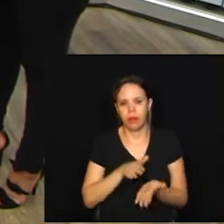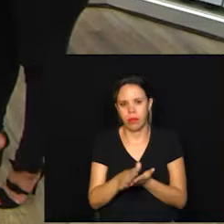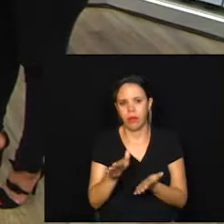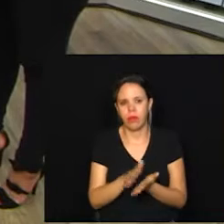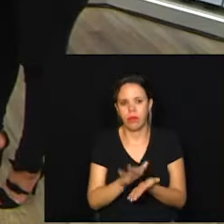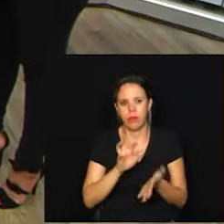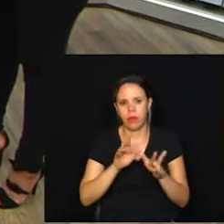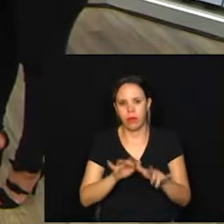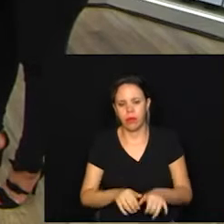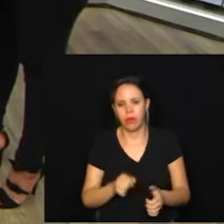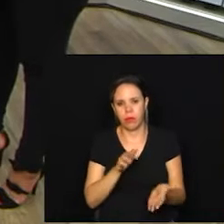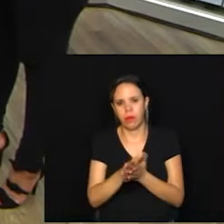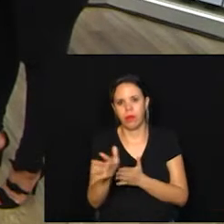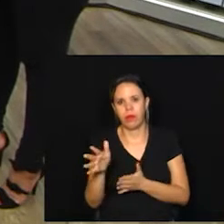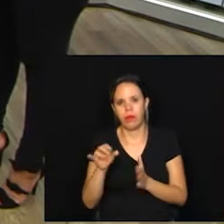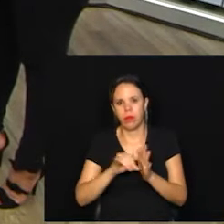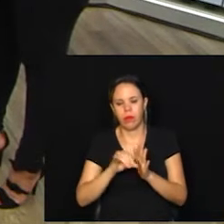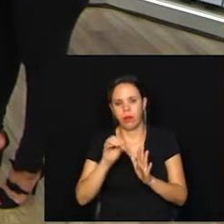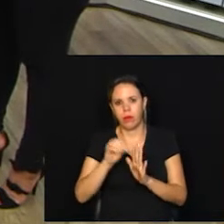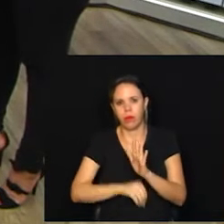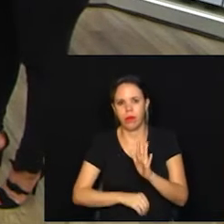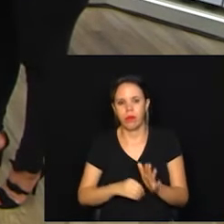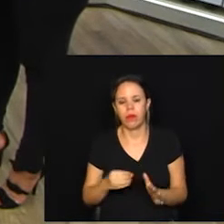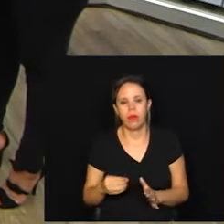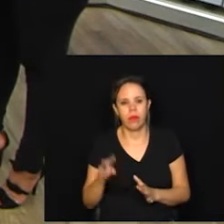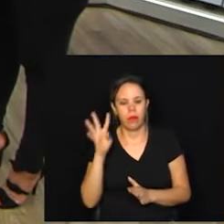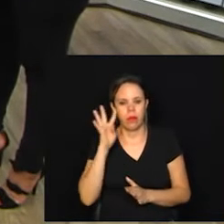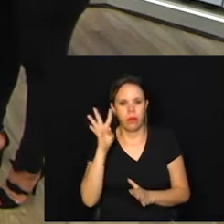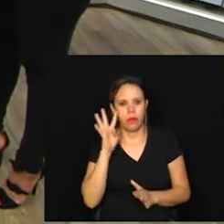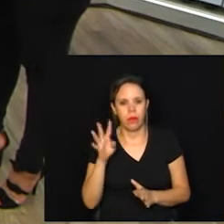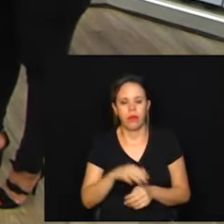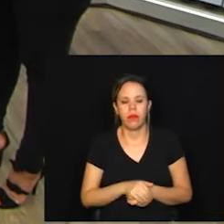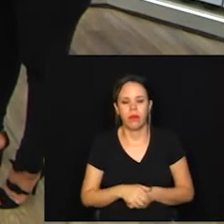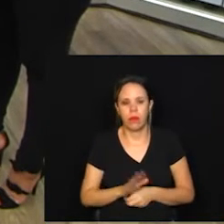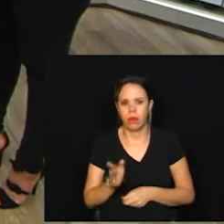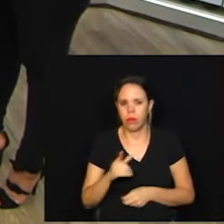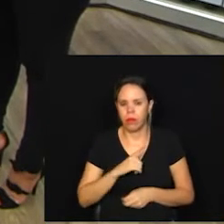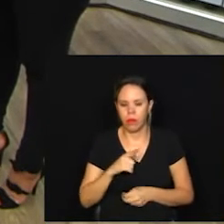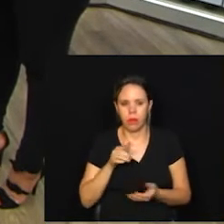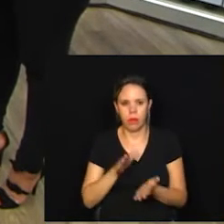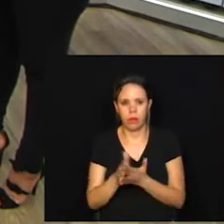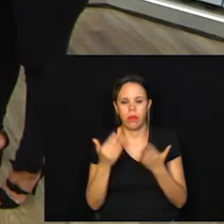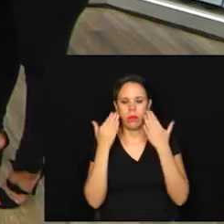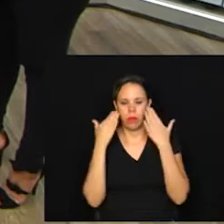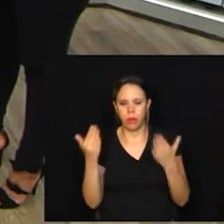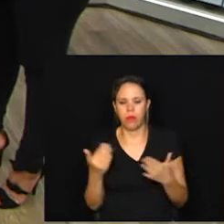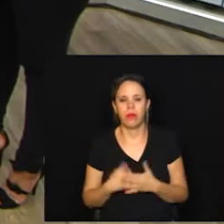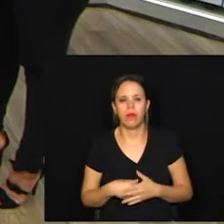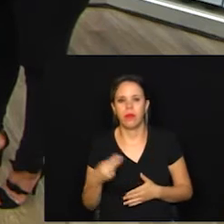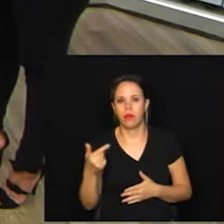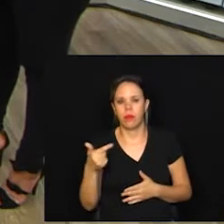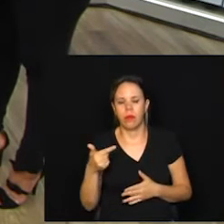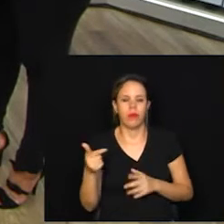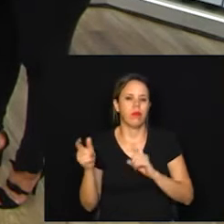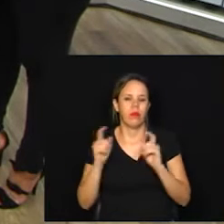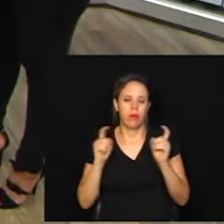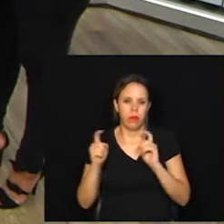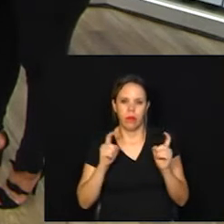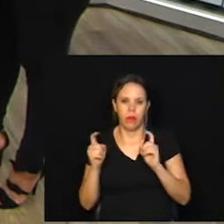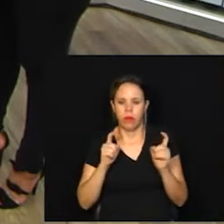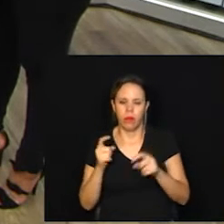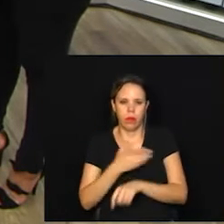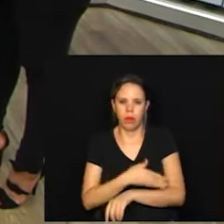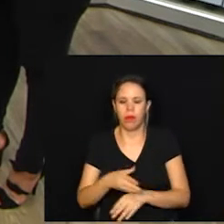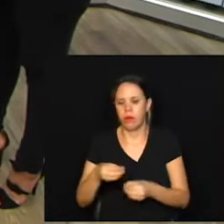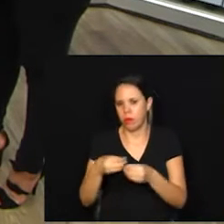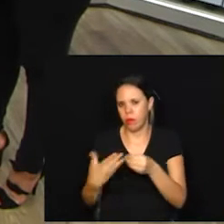hoje, publicada no Diário Oficial desta quarta-feira, ou seja, a gente já teve a publicação da segunda reunião ordinária, da